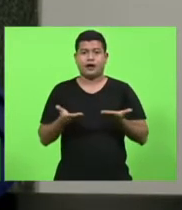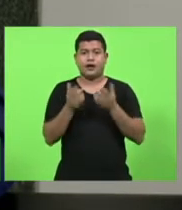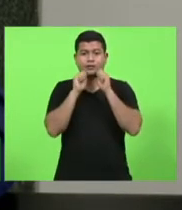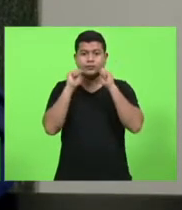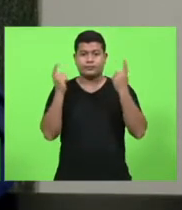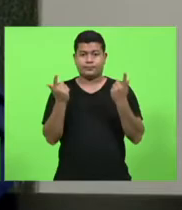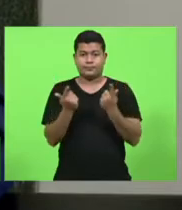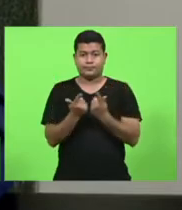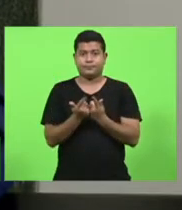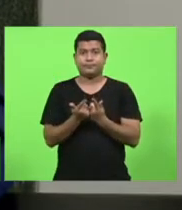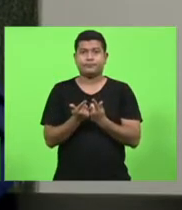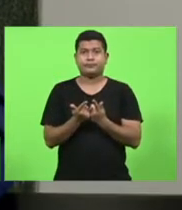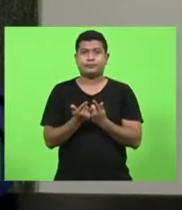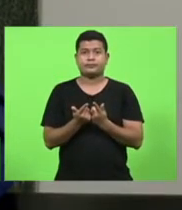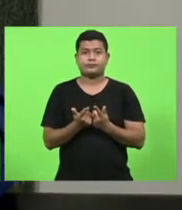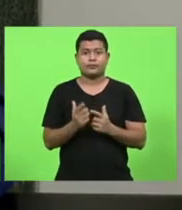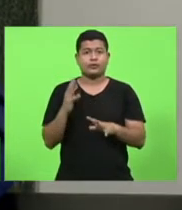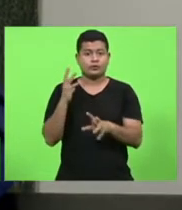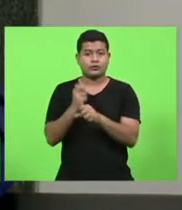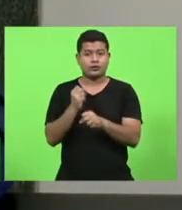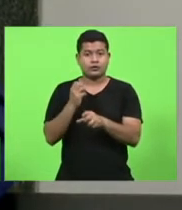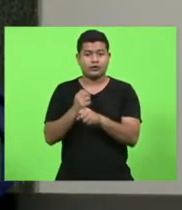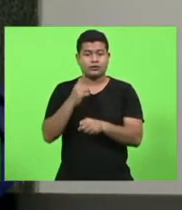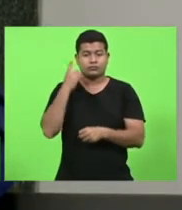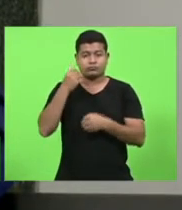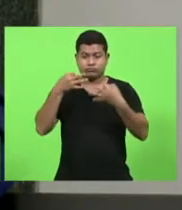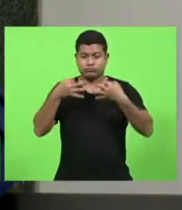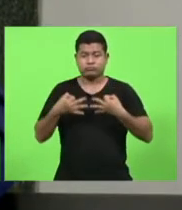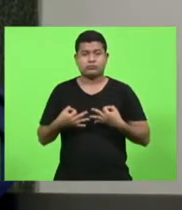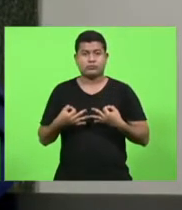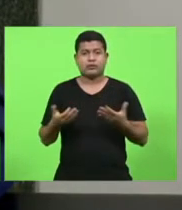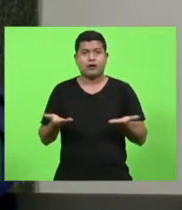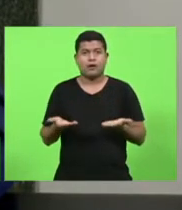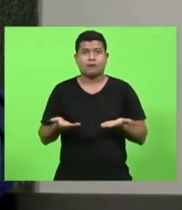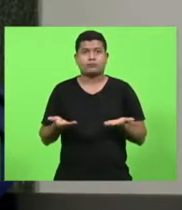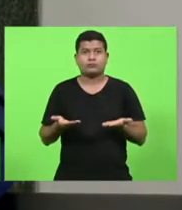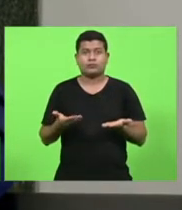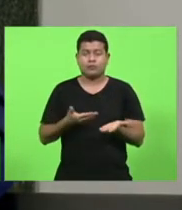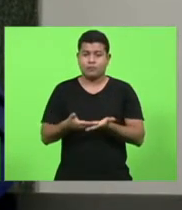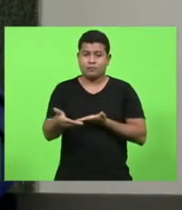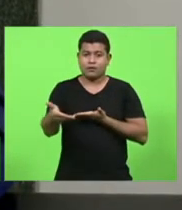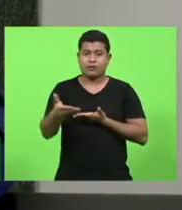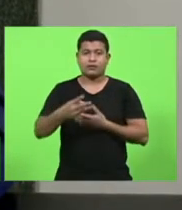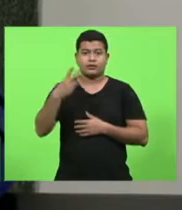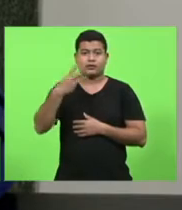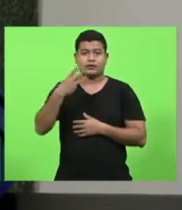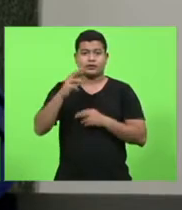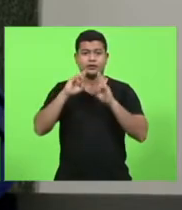Catarina. Havendo o quórum regimental, portanto, declaro aberta a terceira reunião.